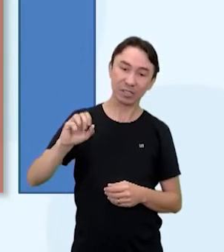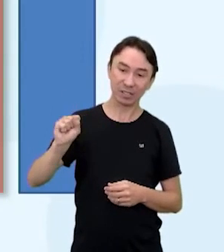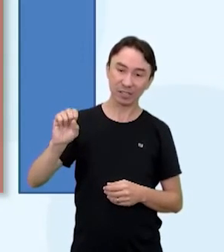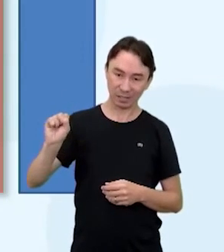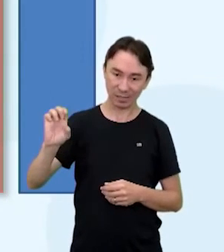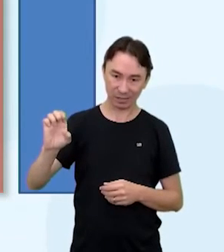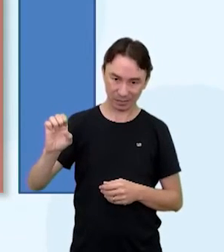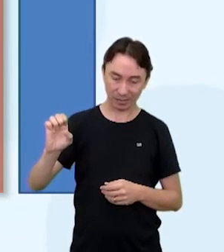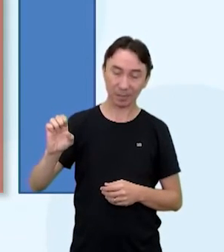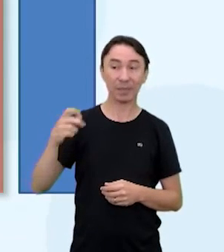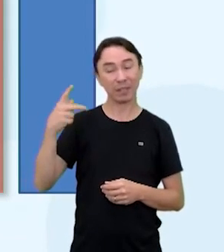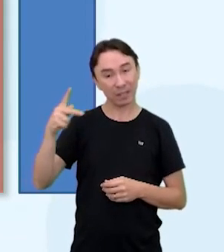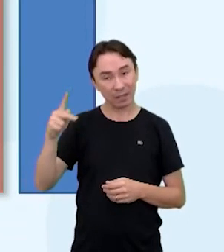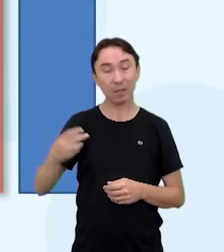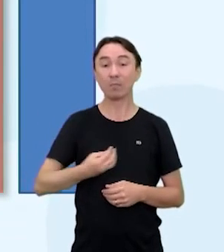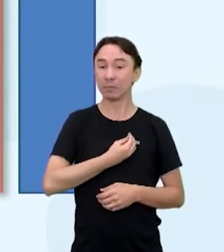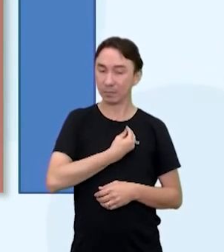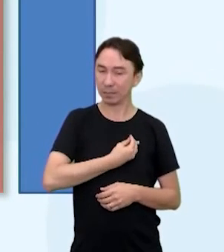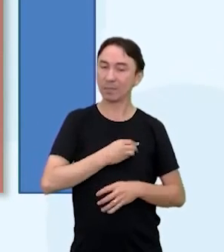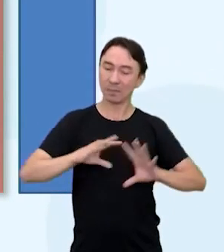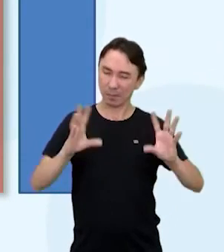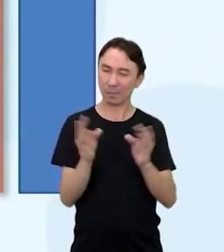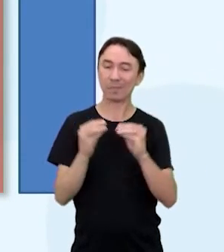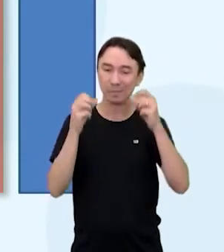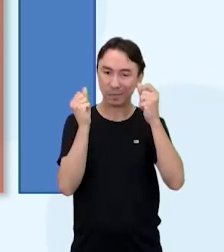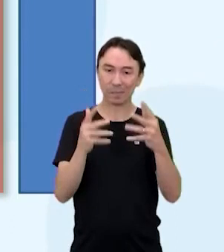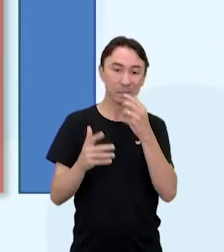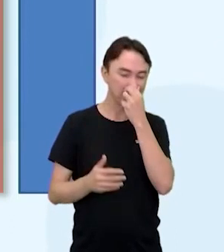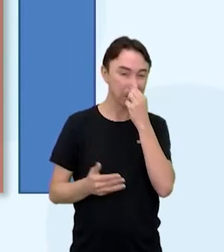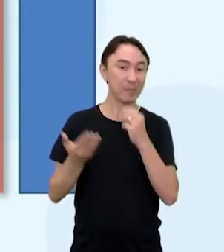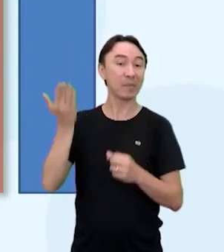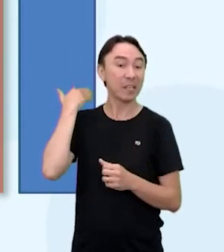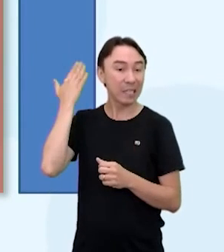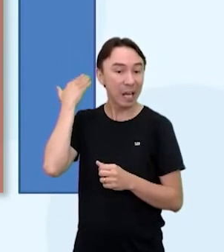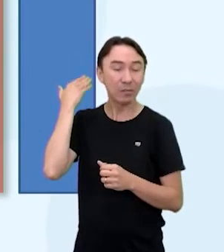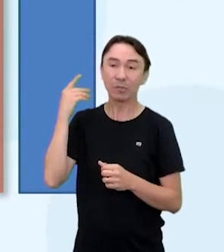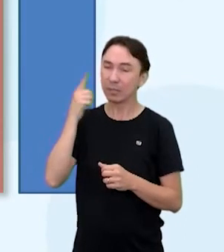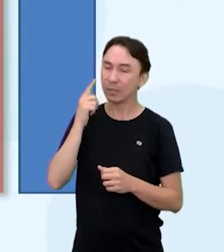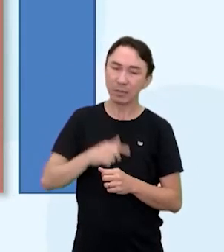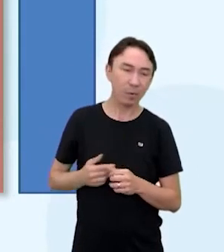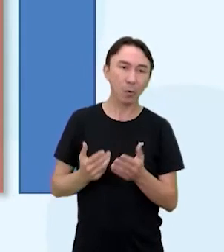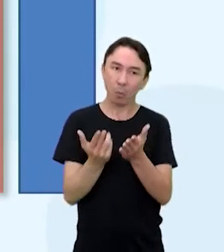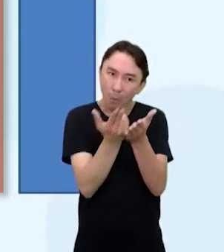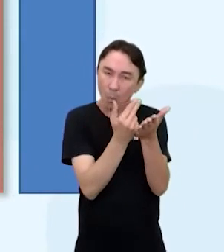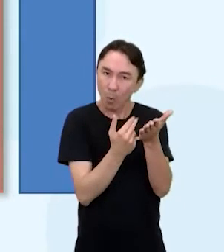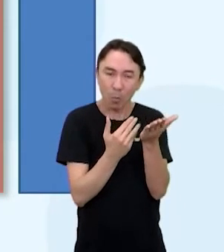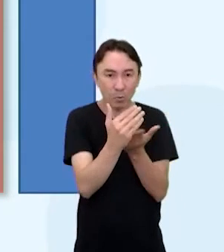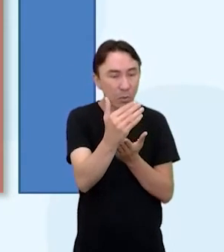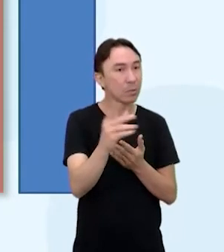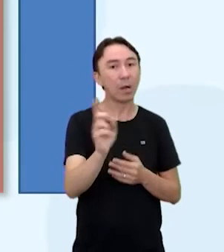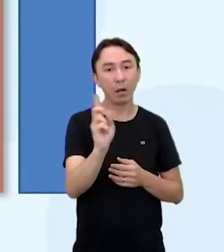estudou? O Matisse não foi sempre pintor, não. Ele estudou direito.